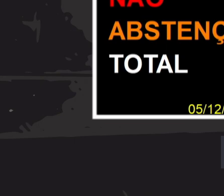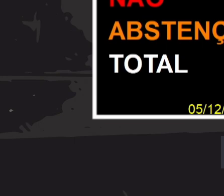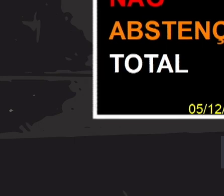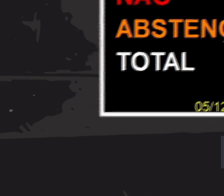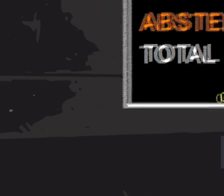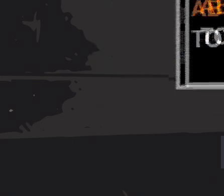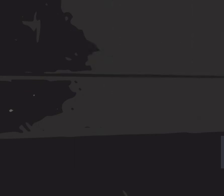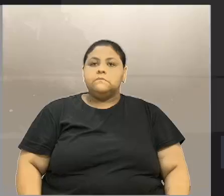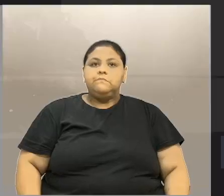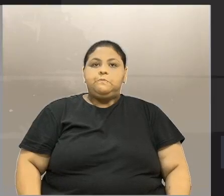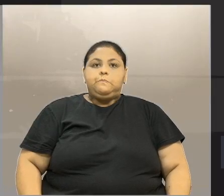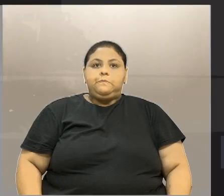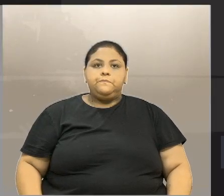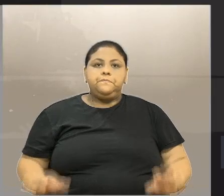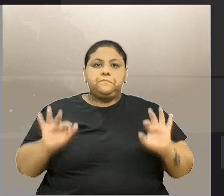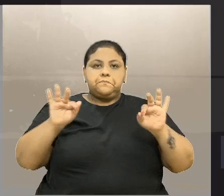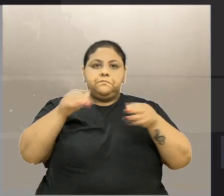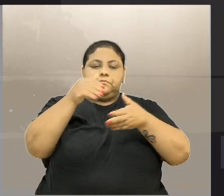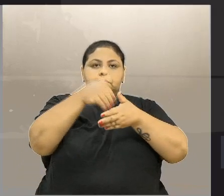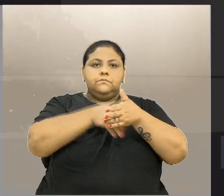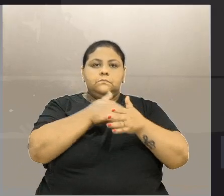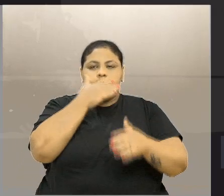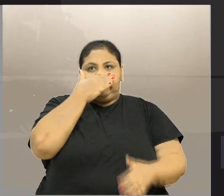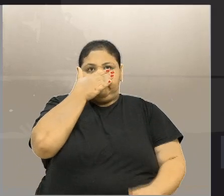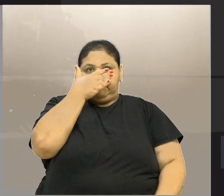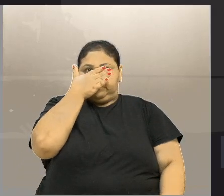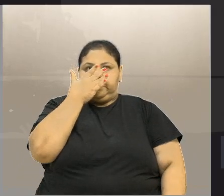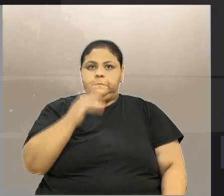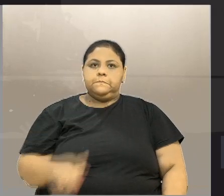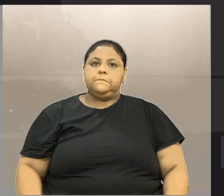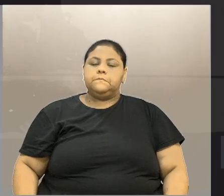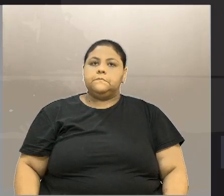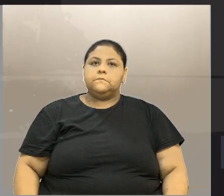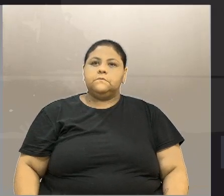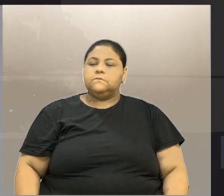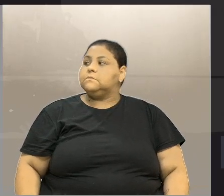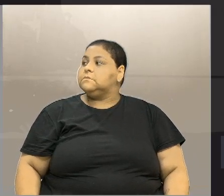Encerrado o registro dos votos, encerrada a votação.